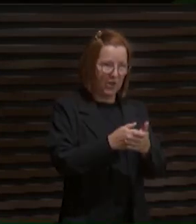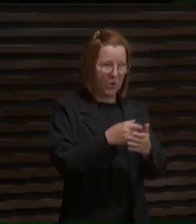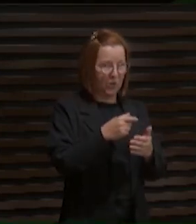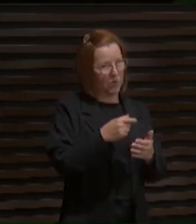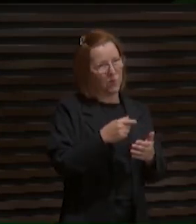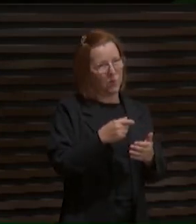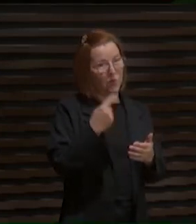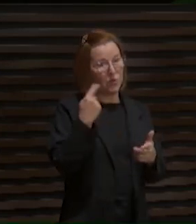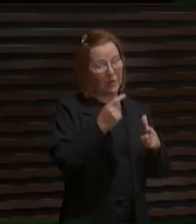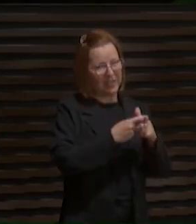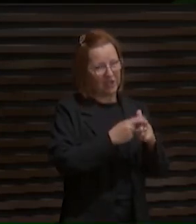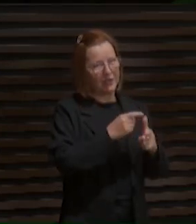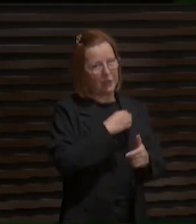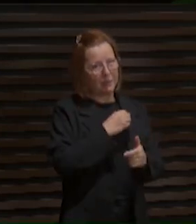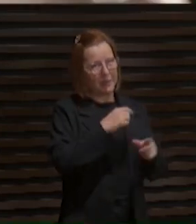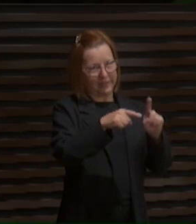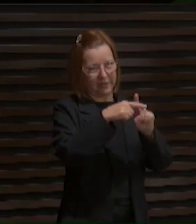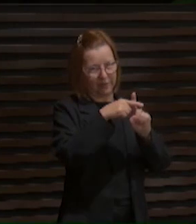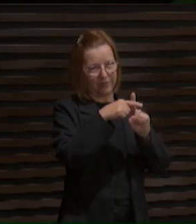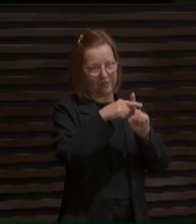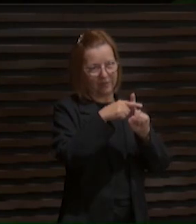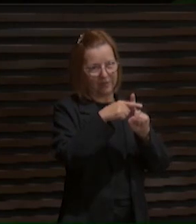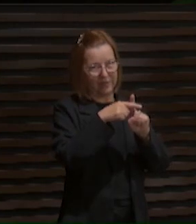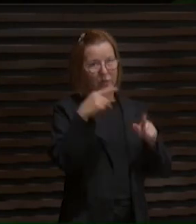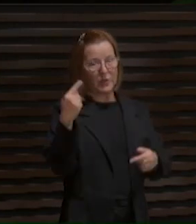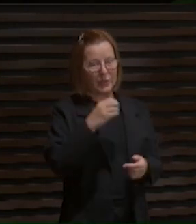por Deus por causa desses pecados.